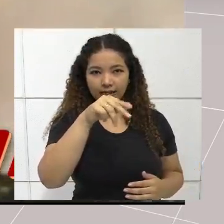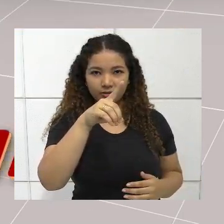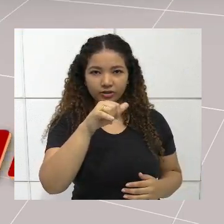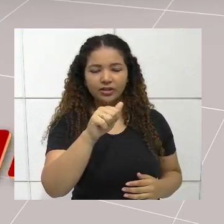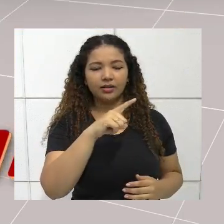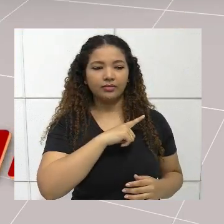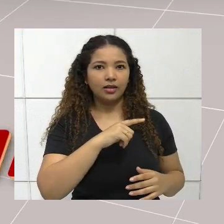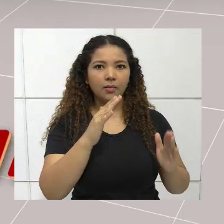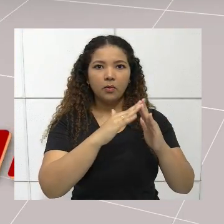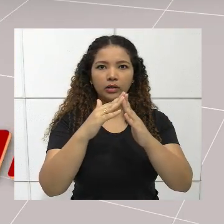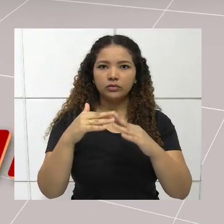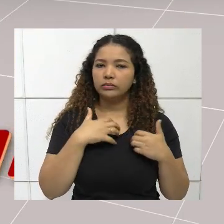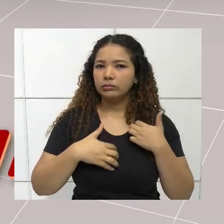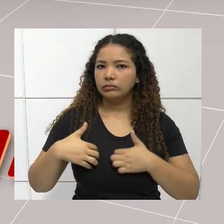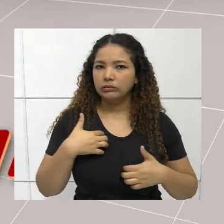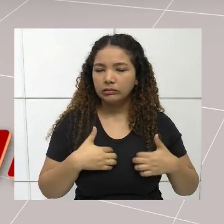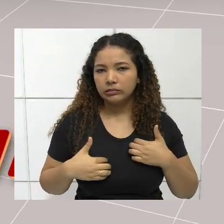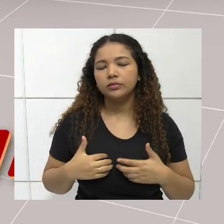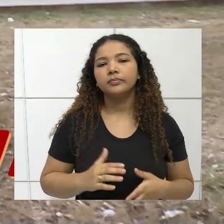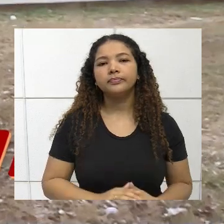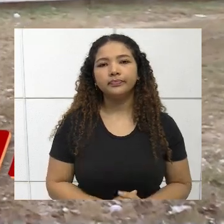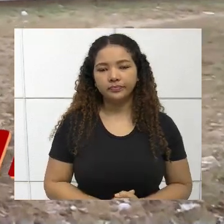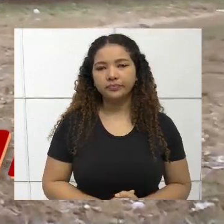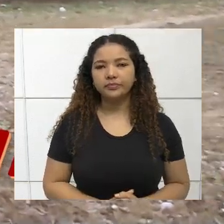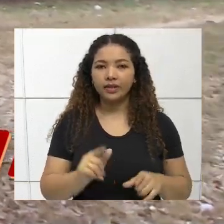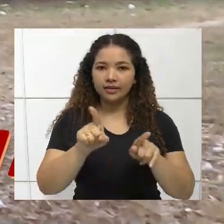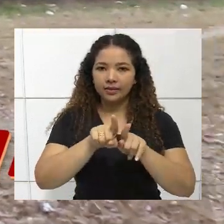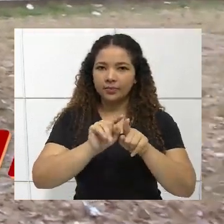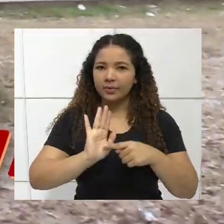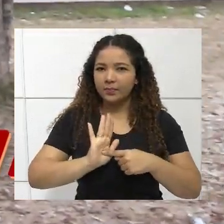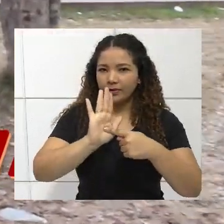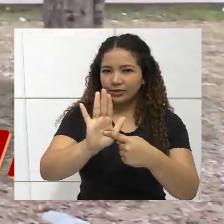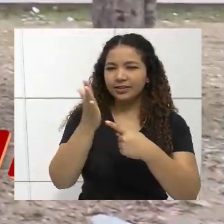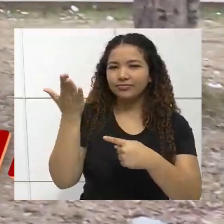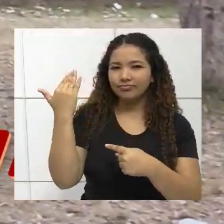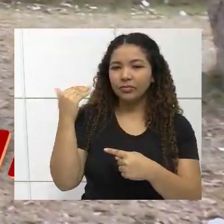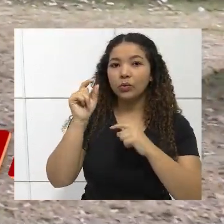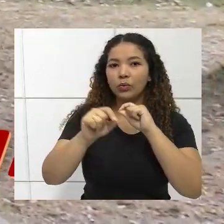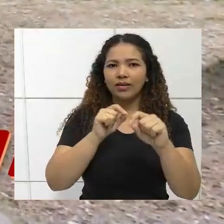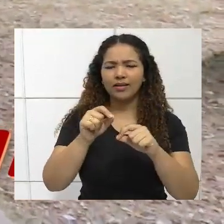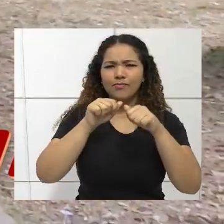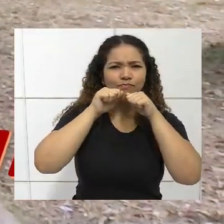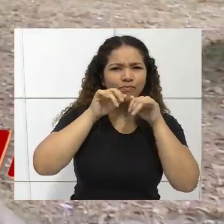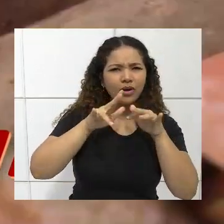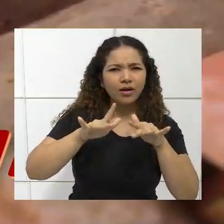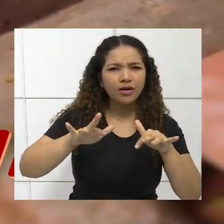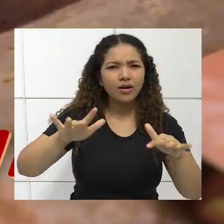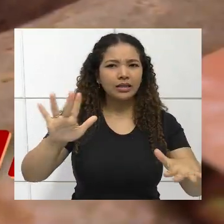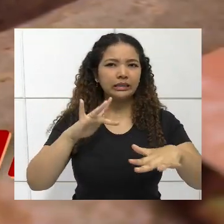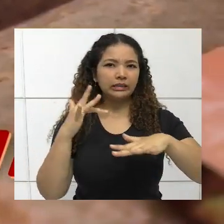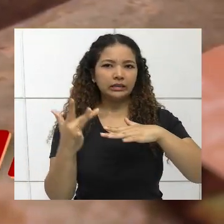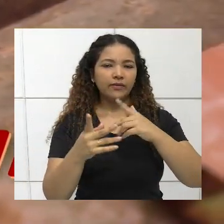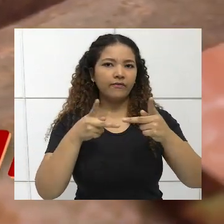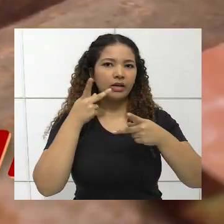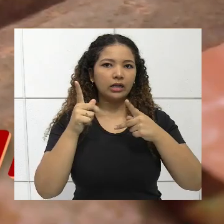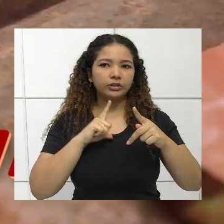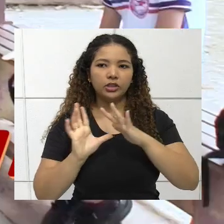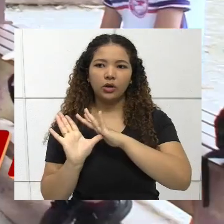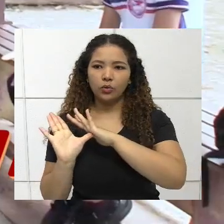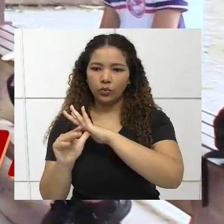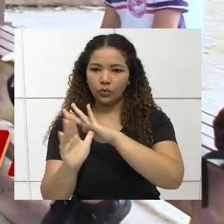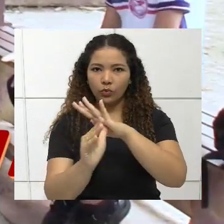desespero entre eles. Mostramos também que mensagens nas mídias sociais falavam que vários roubos estavam acontecendo